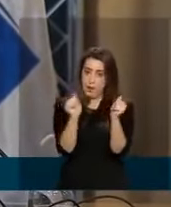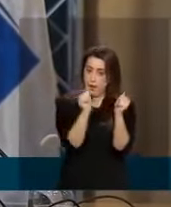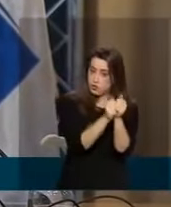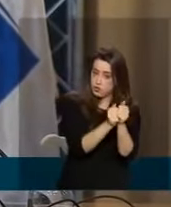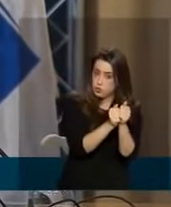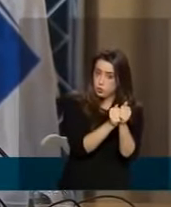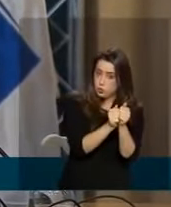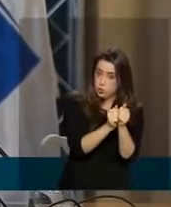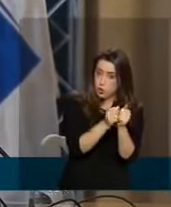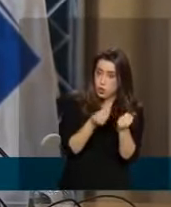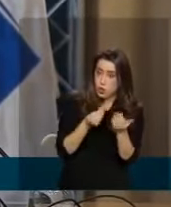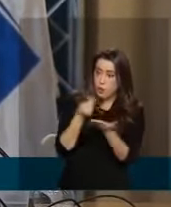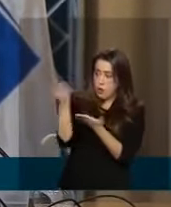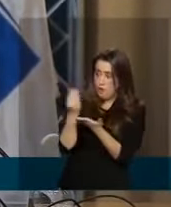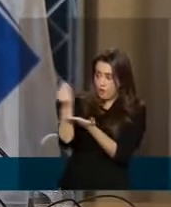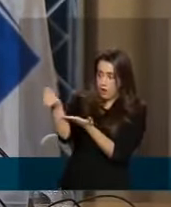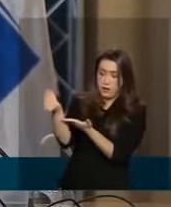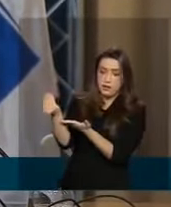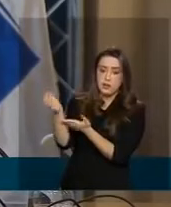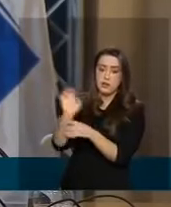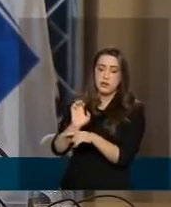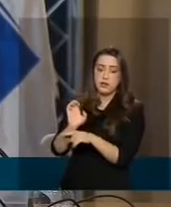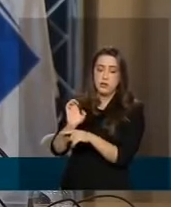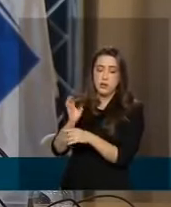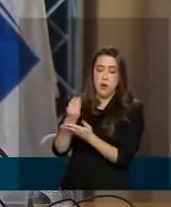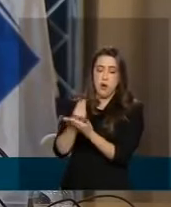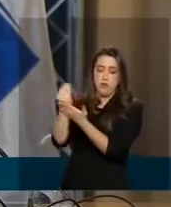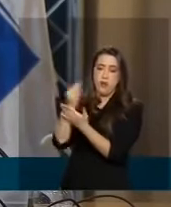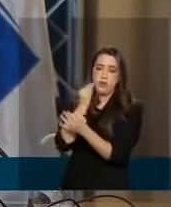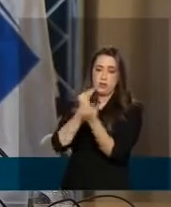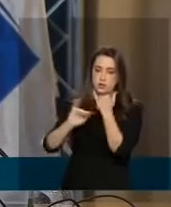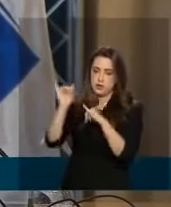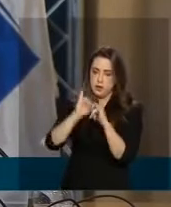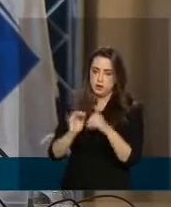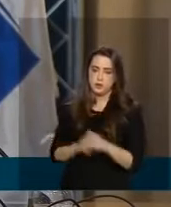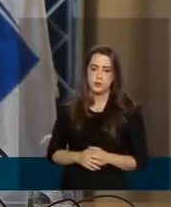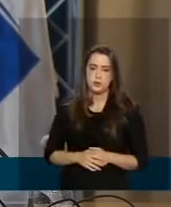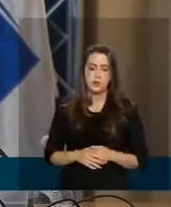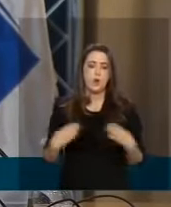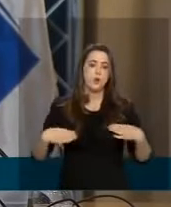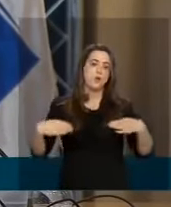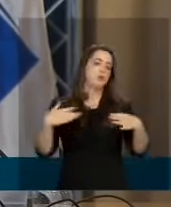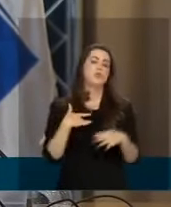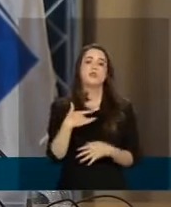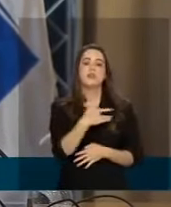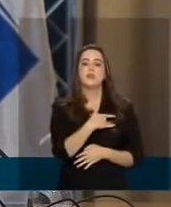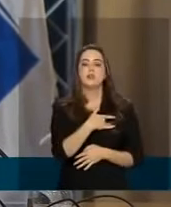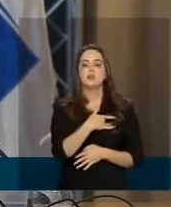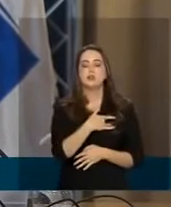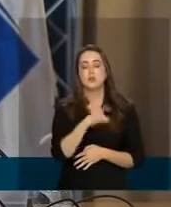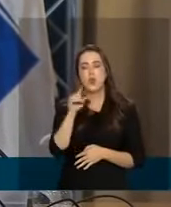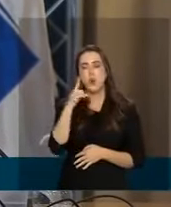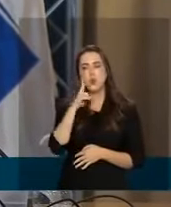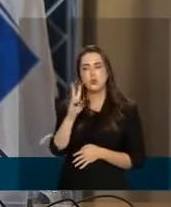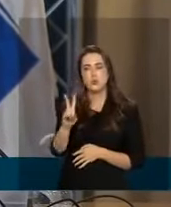a distribuição de testes, certo? O Ministério considera que a doença ainda está em